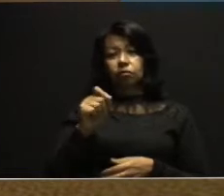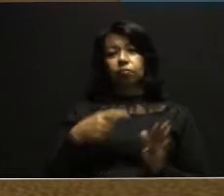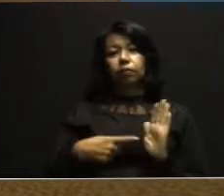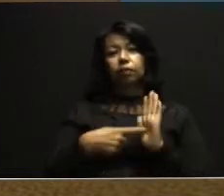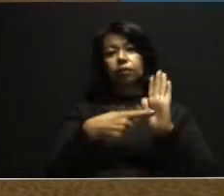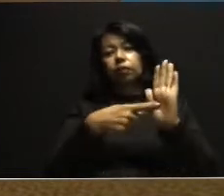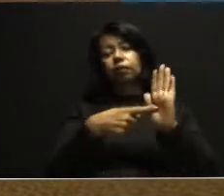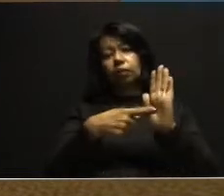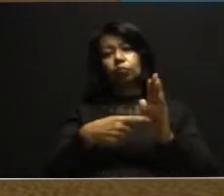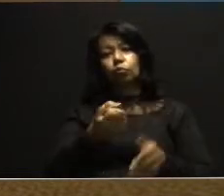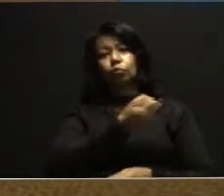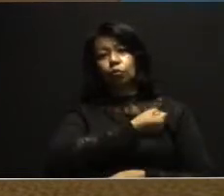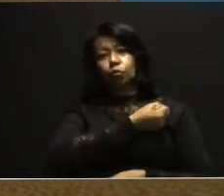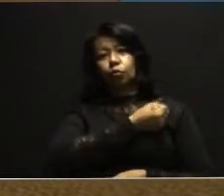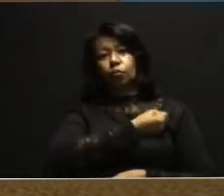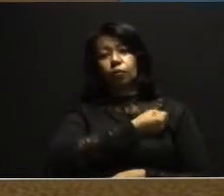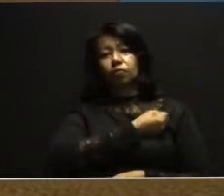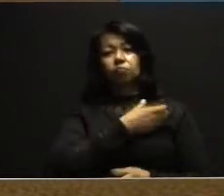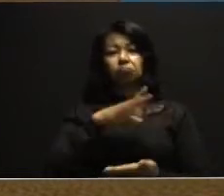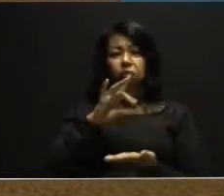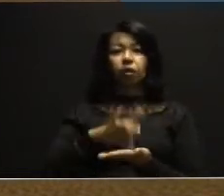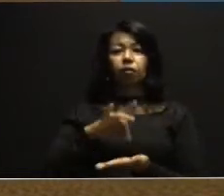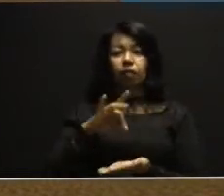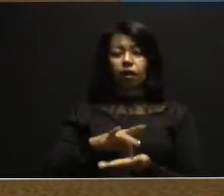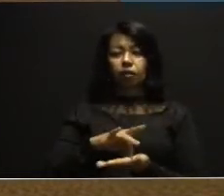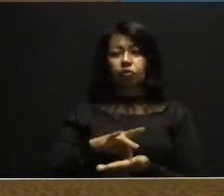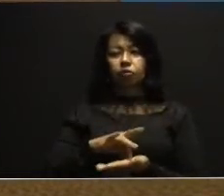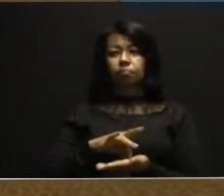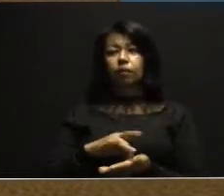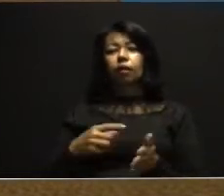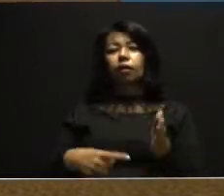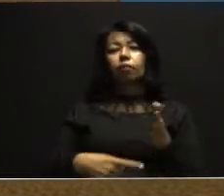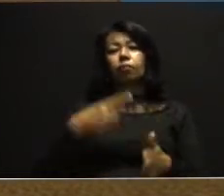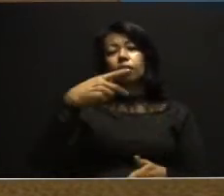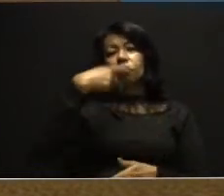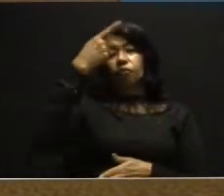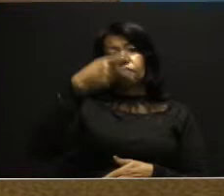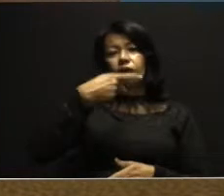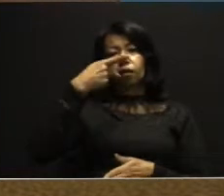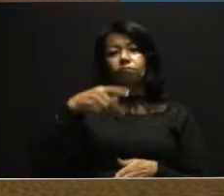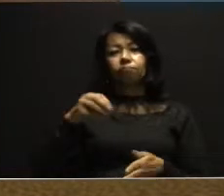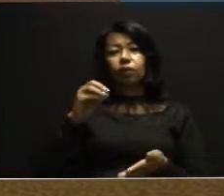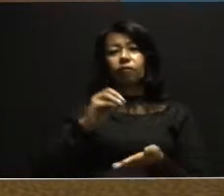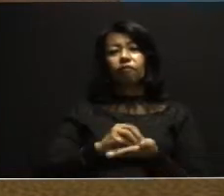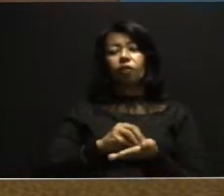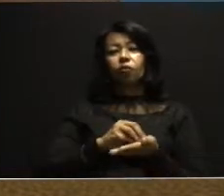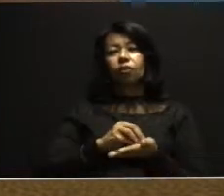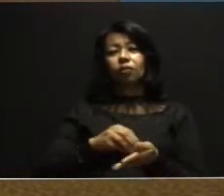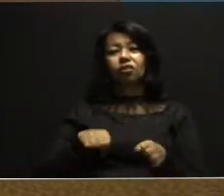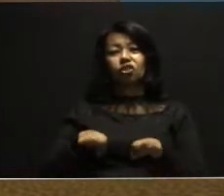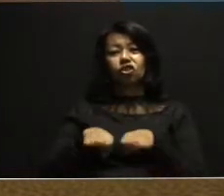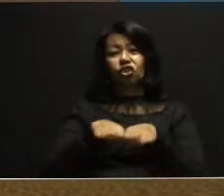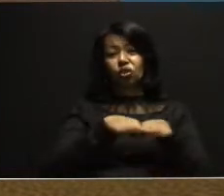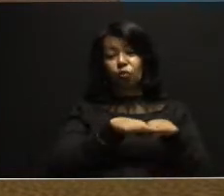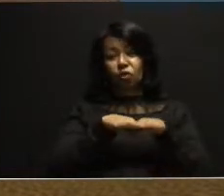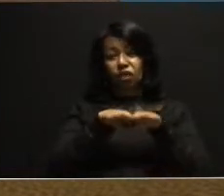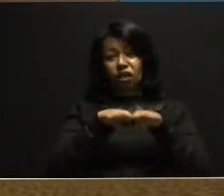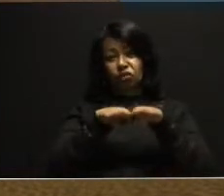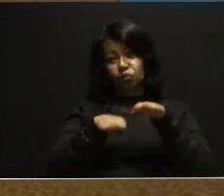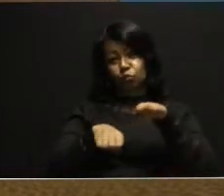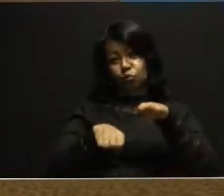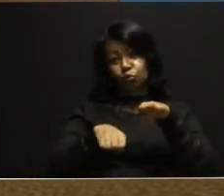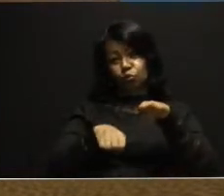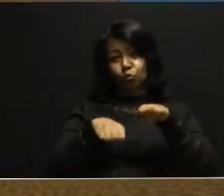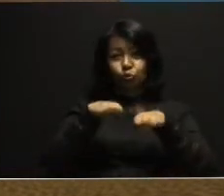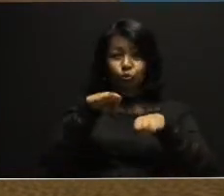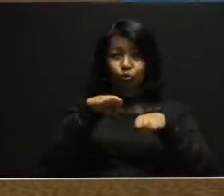apresentando estatísticas sobre essa realidade. Uma primeira é sobre a questão da desigualdade. Existe uma desigualdade